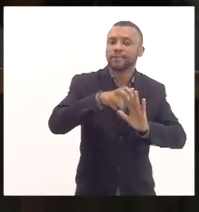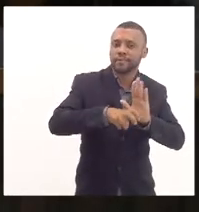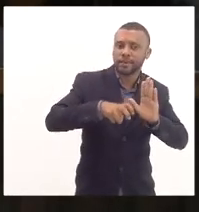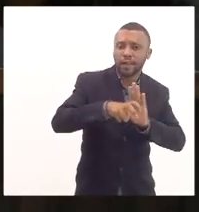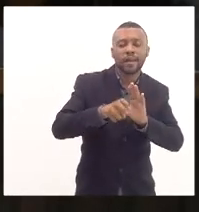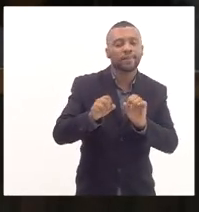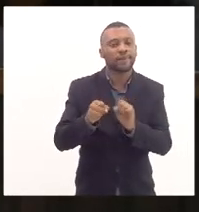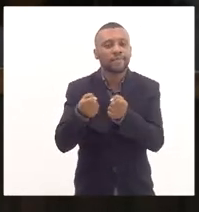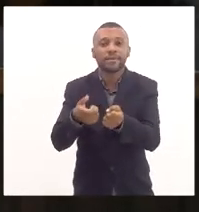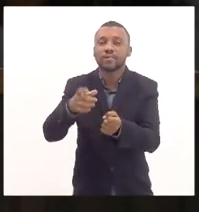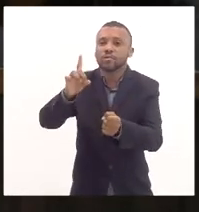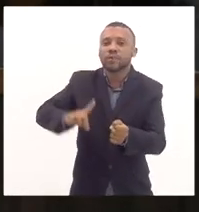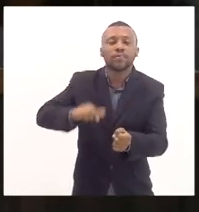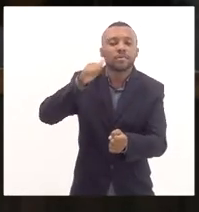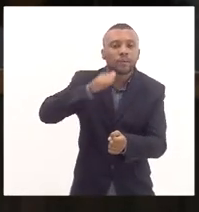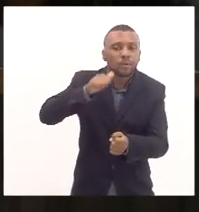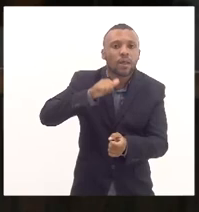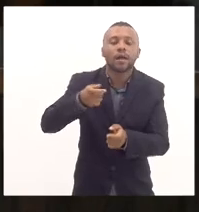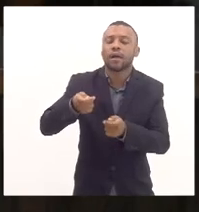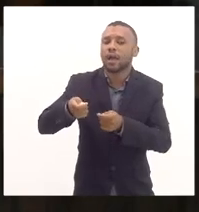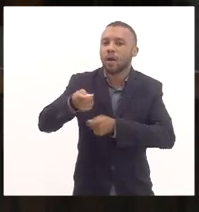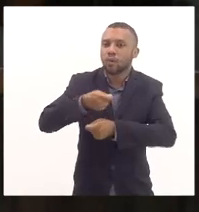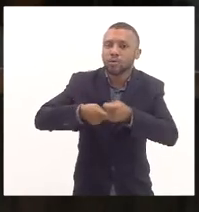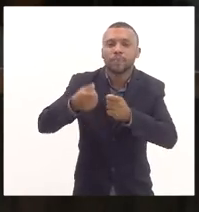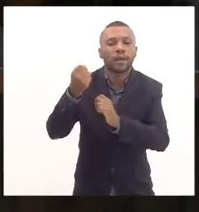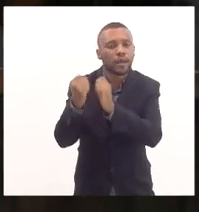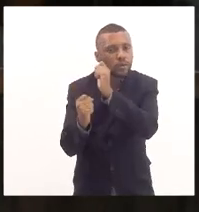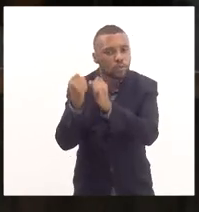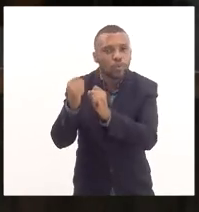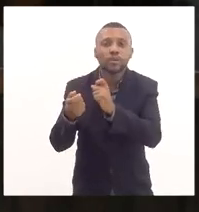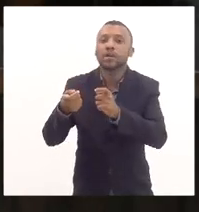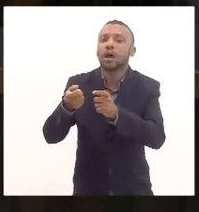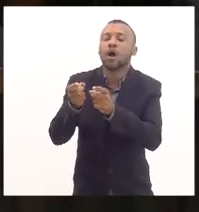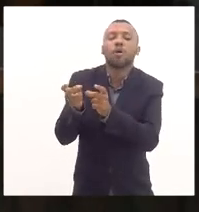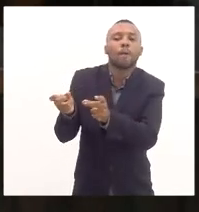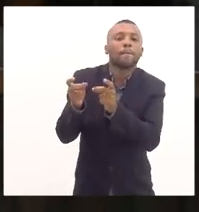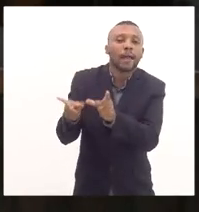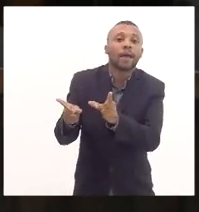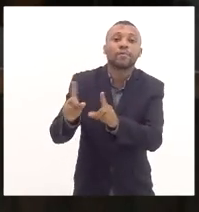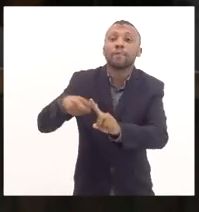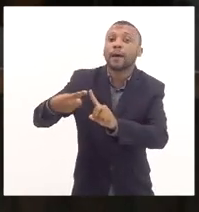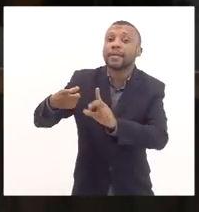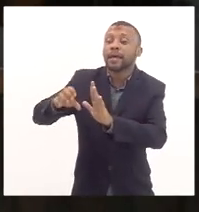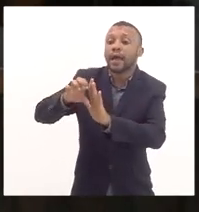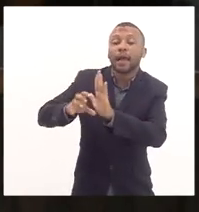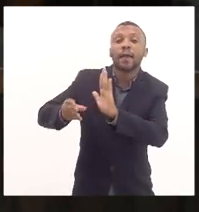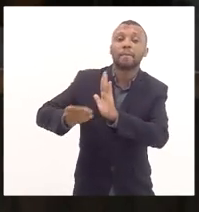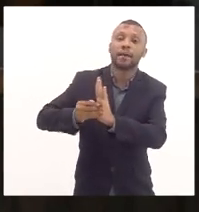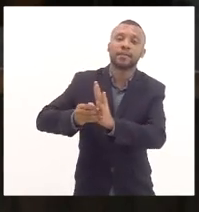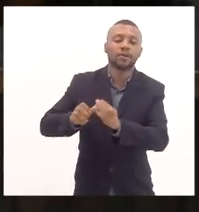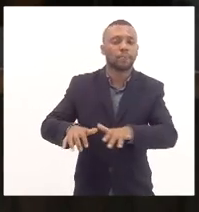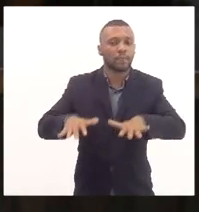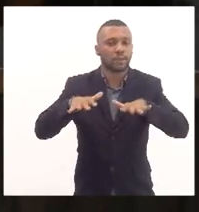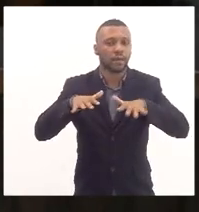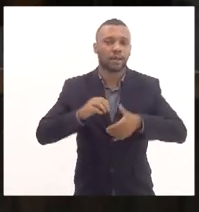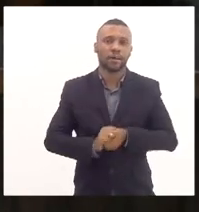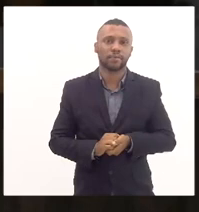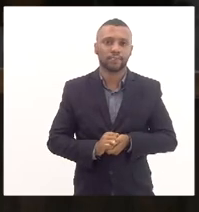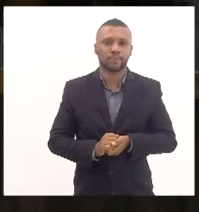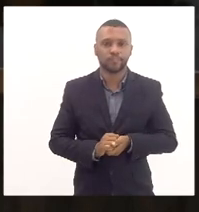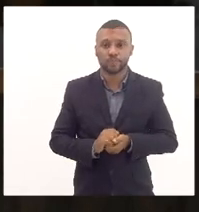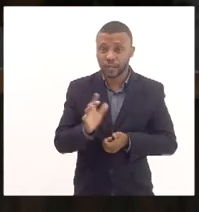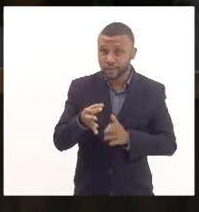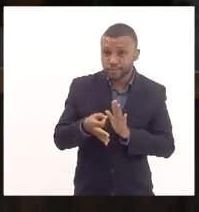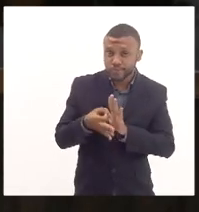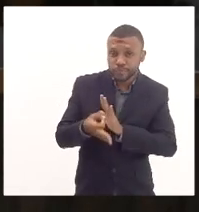saúde defesa do direito da mulher de economia do Comércio e orçamento as emendas de plenário para emitir parecer sobre